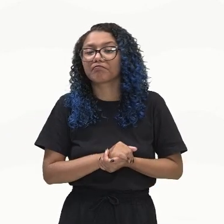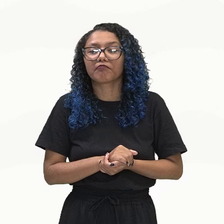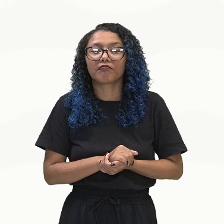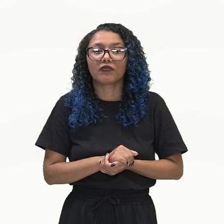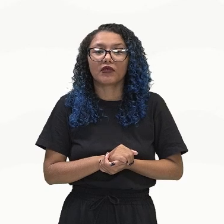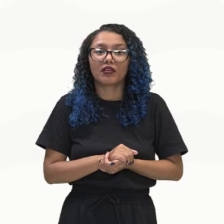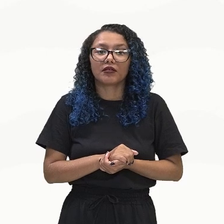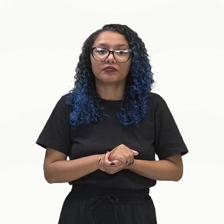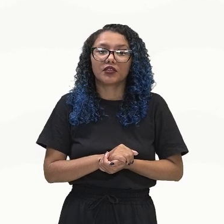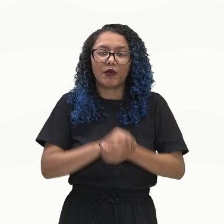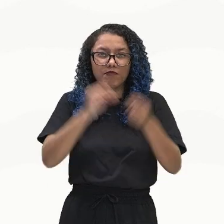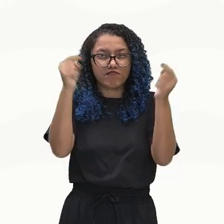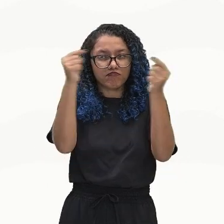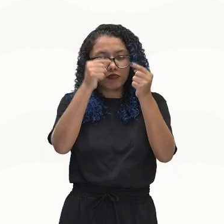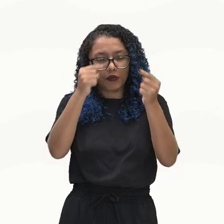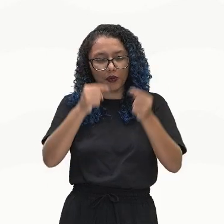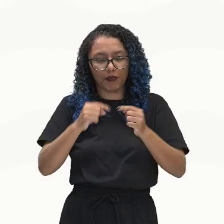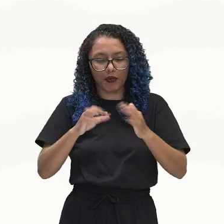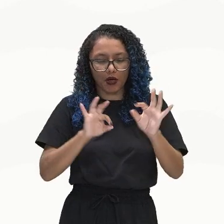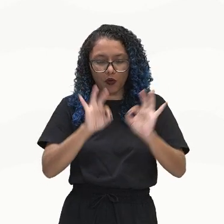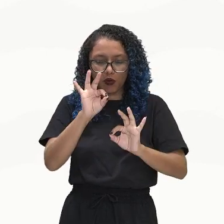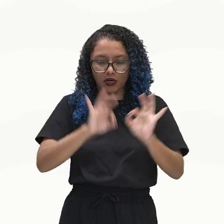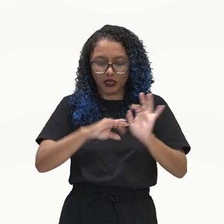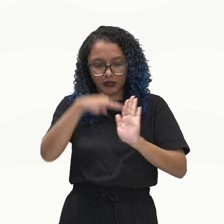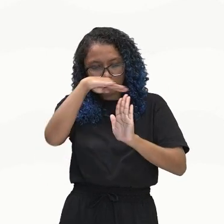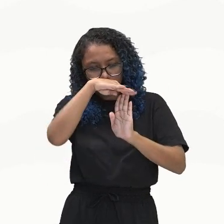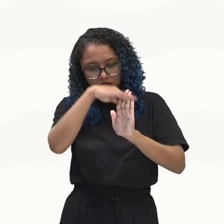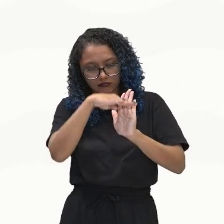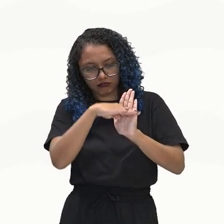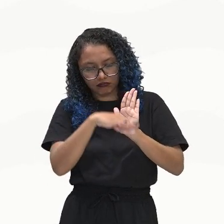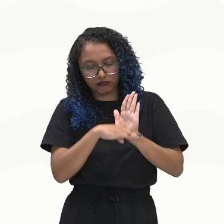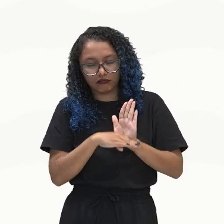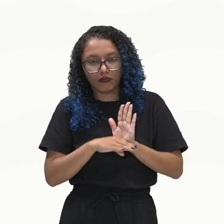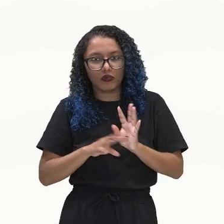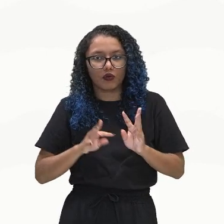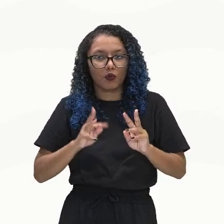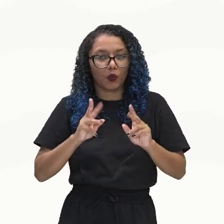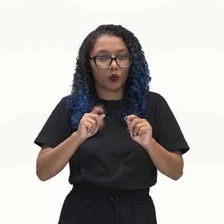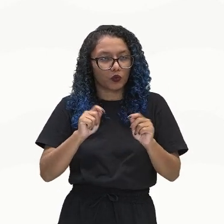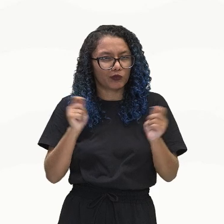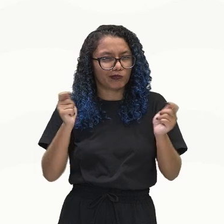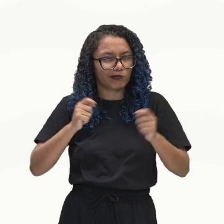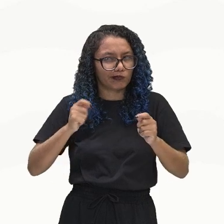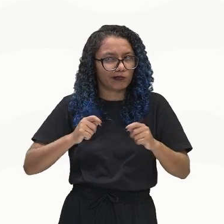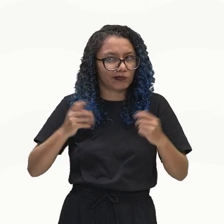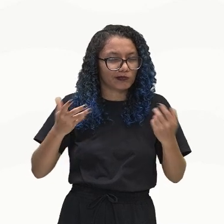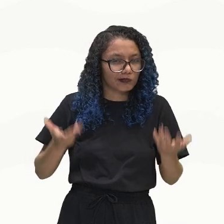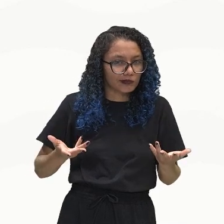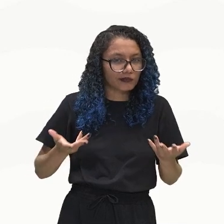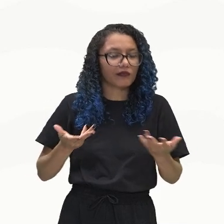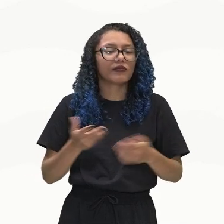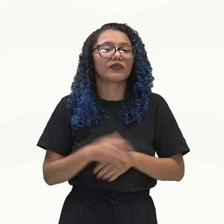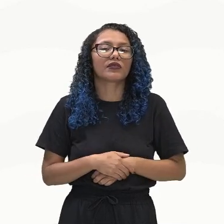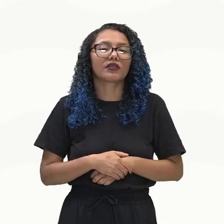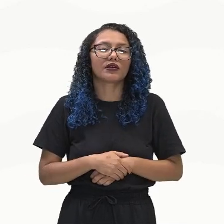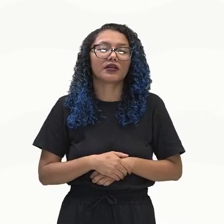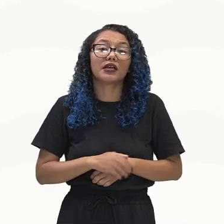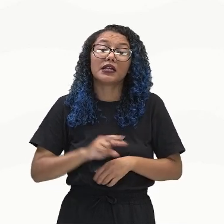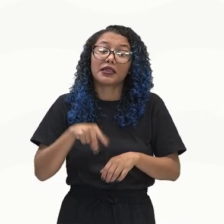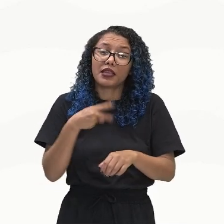Alinhar tudo isso às suas possibilidades e então traçar